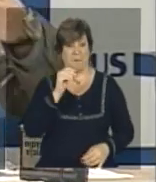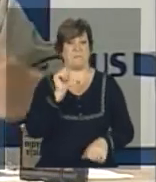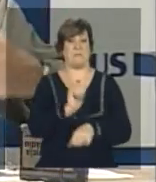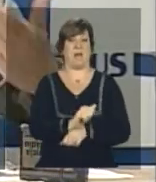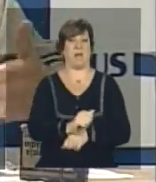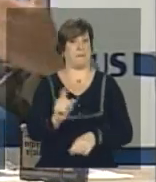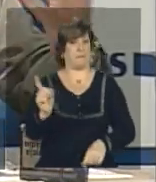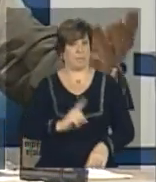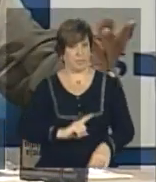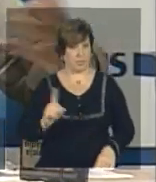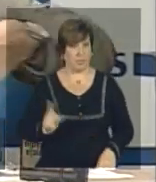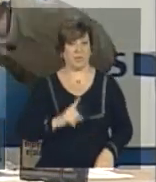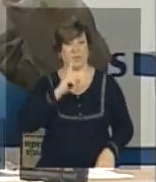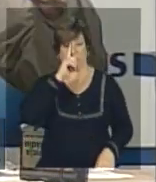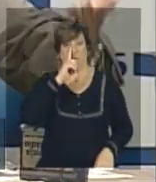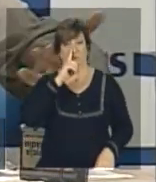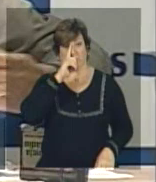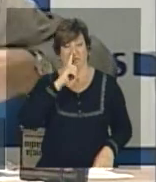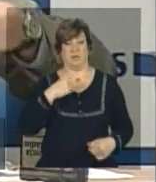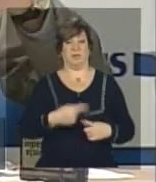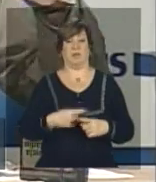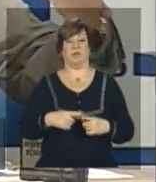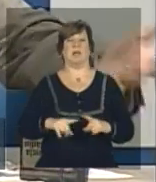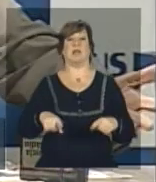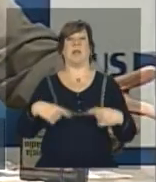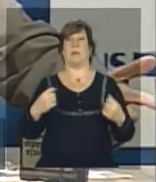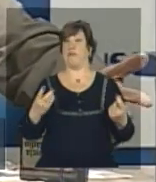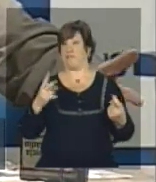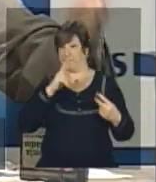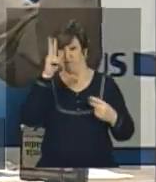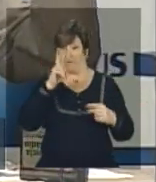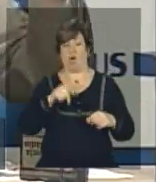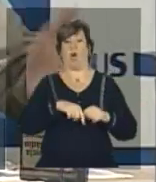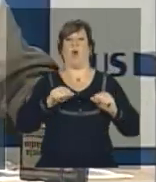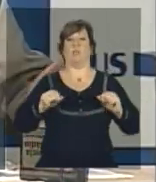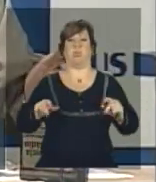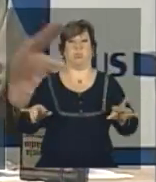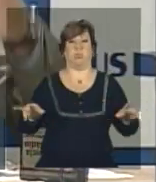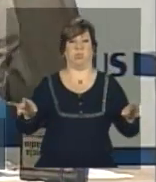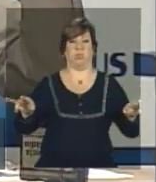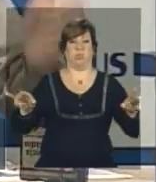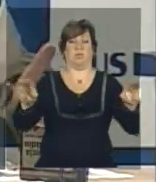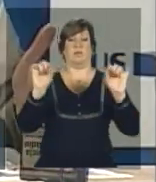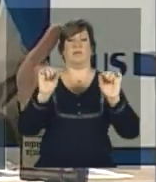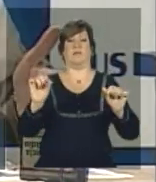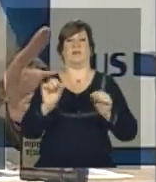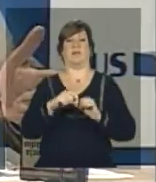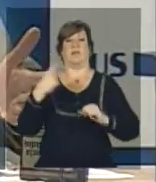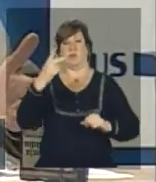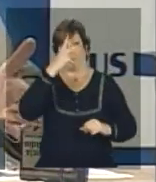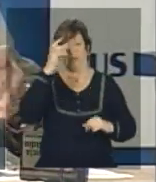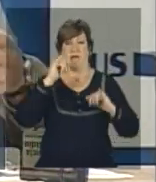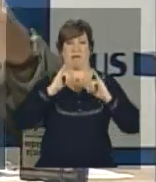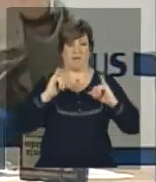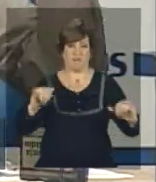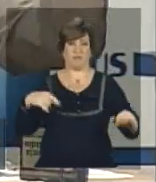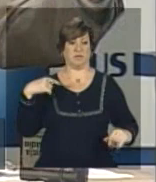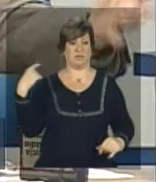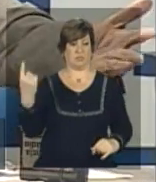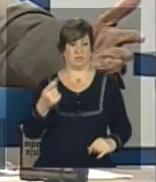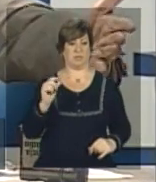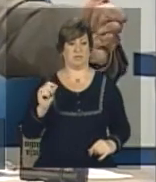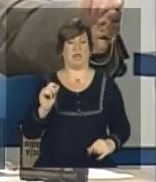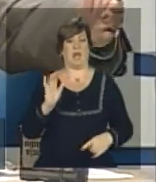quando tem mesmo transmissão aguda, né? Está com a transmissão muito forte, aquilo ali é utilizado para a gente baixar a população de adulto, né?